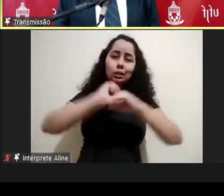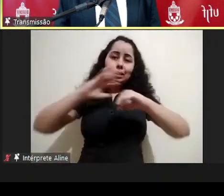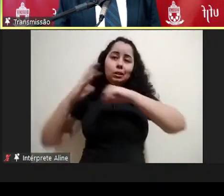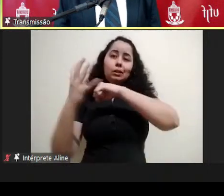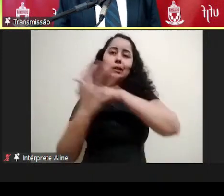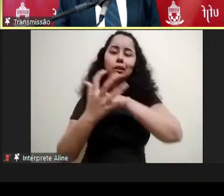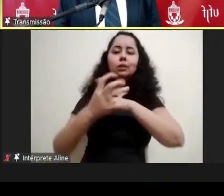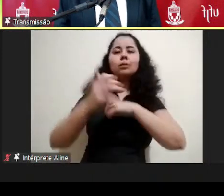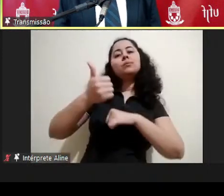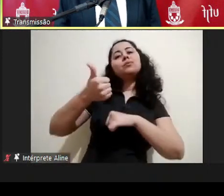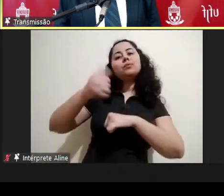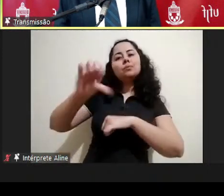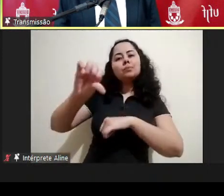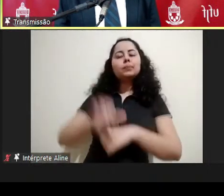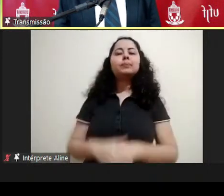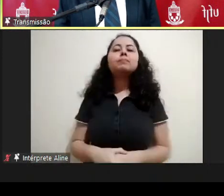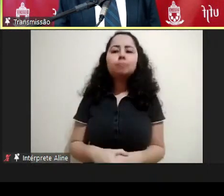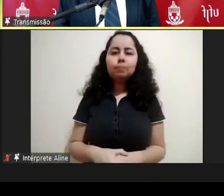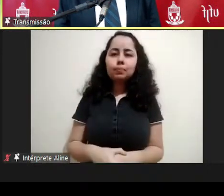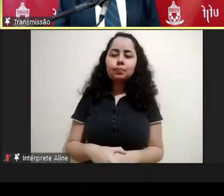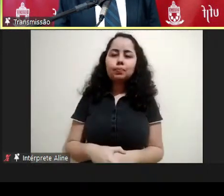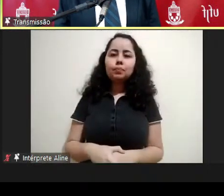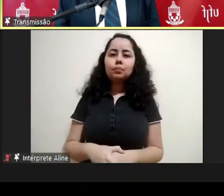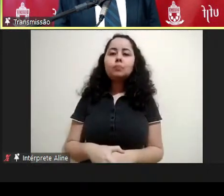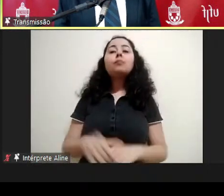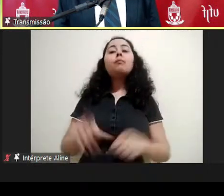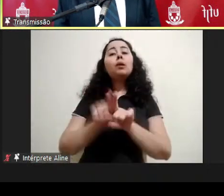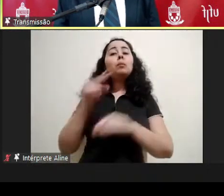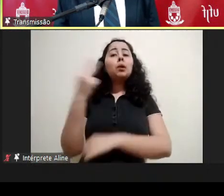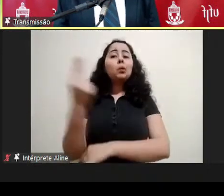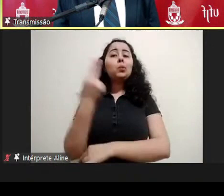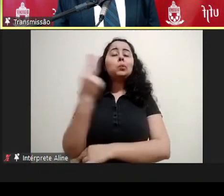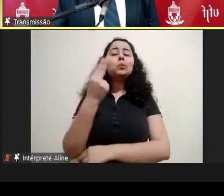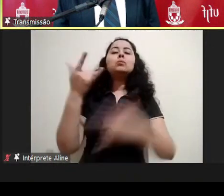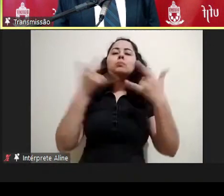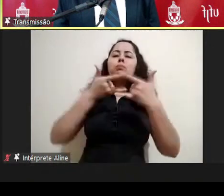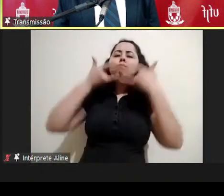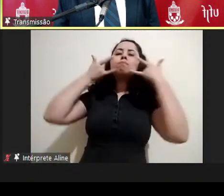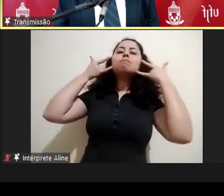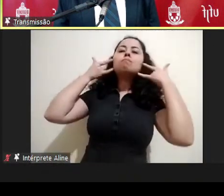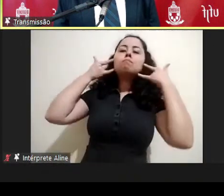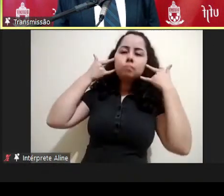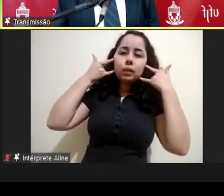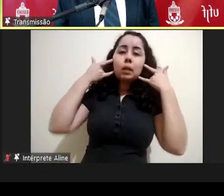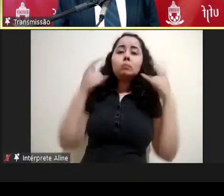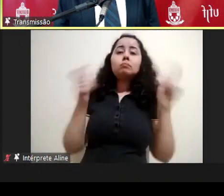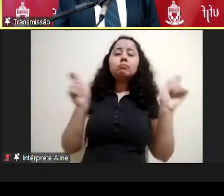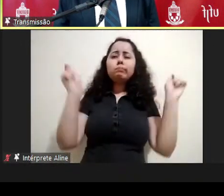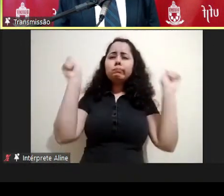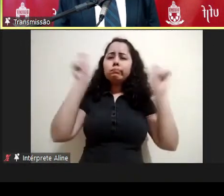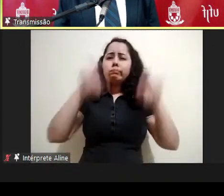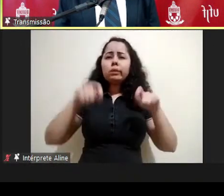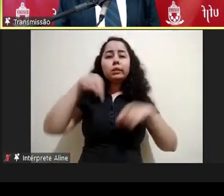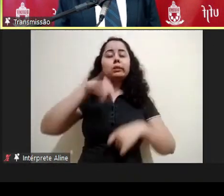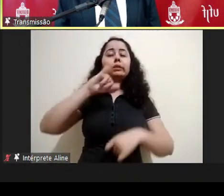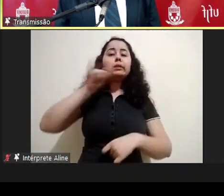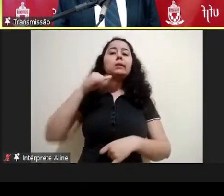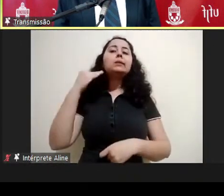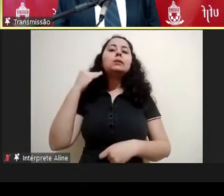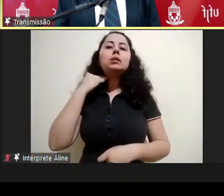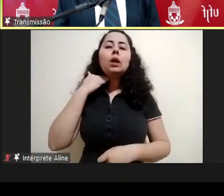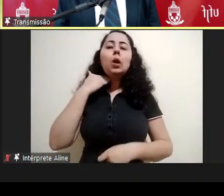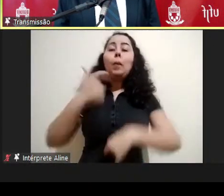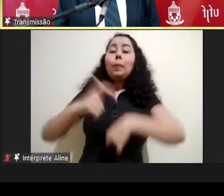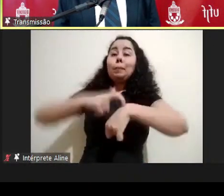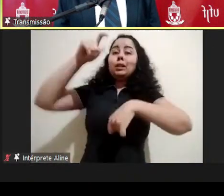uso de máscaras adotado precocemente na região permitiu que o Juiz de Fora, na primeira onda da Covid,